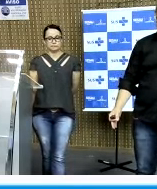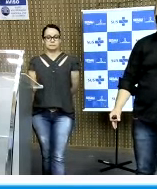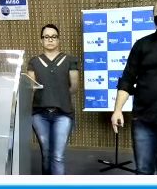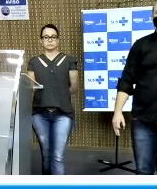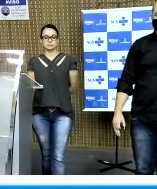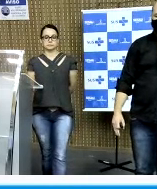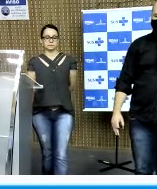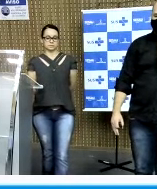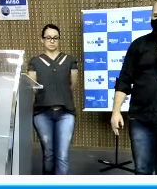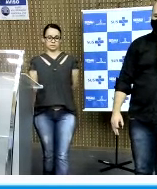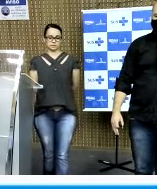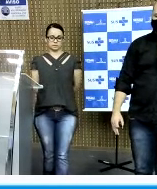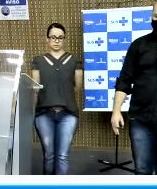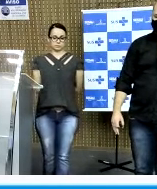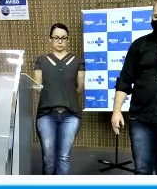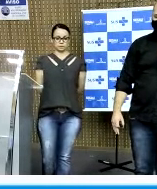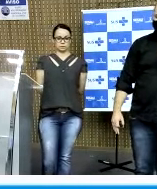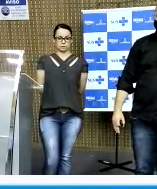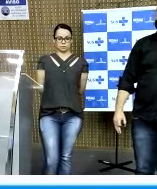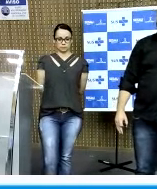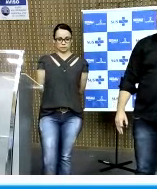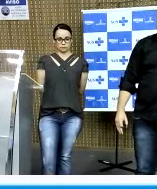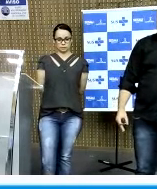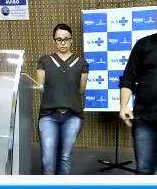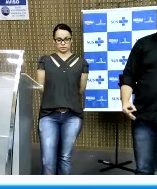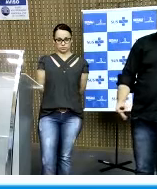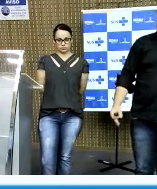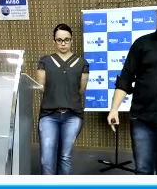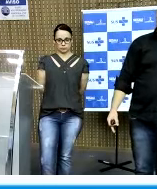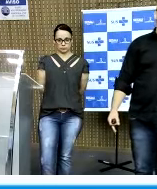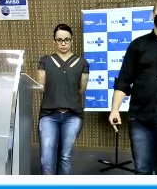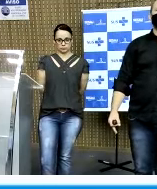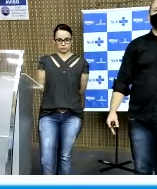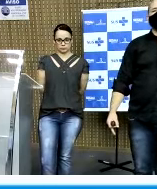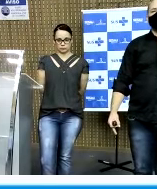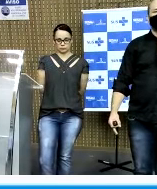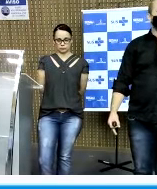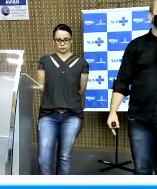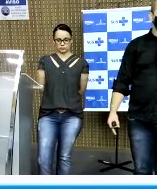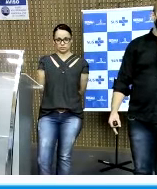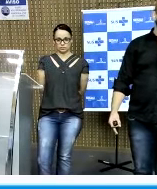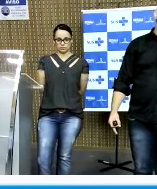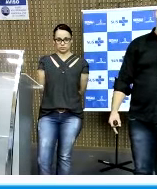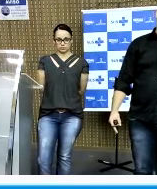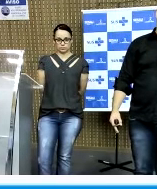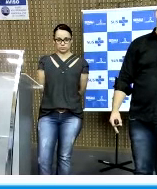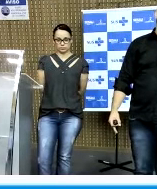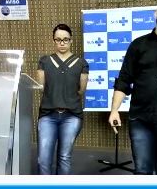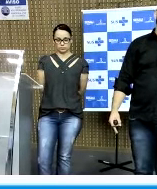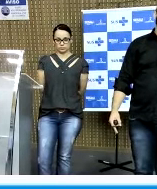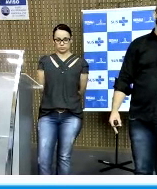né, do pré-natal, conforme preconizado. As visitas gestantes não foram encaminhadas, né, em 2020,